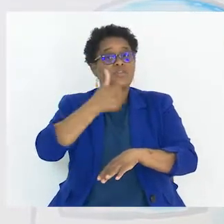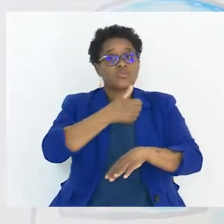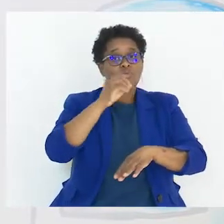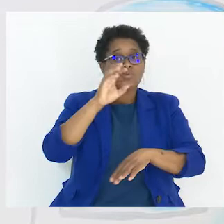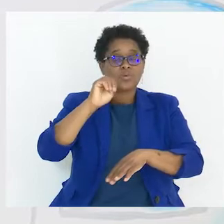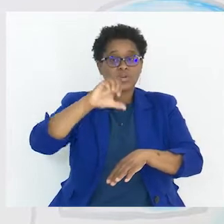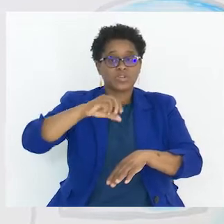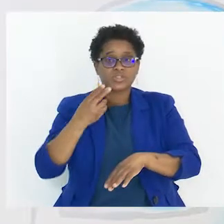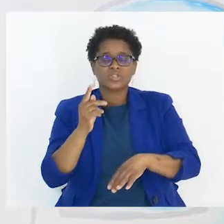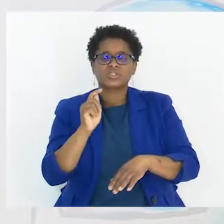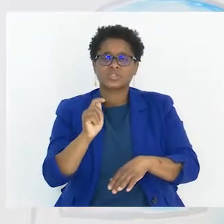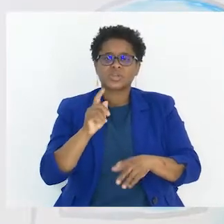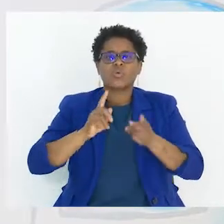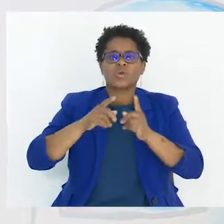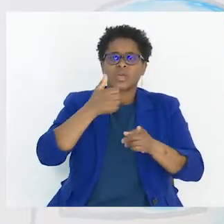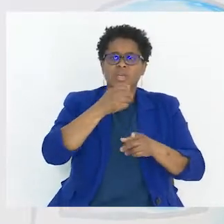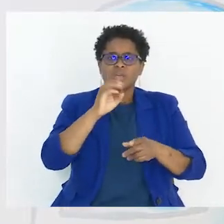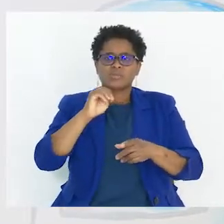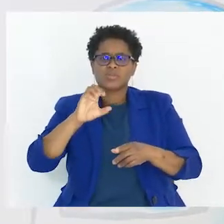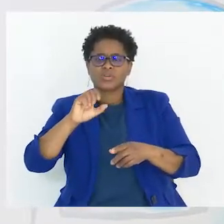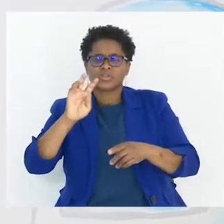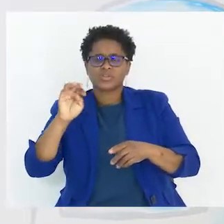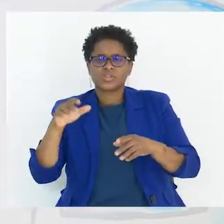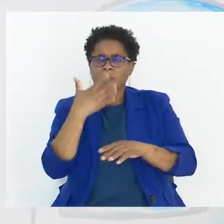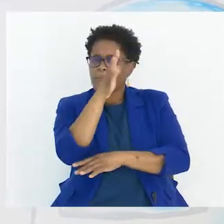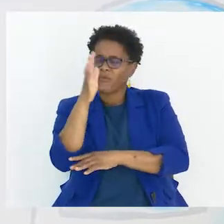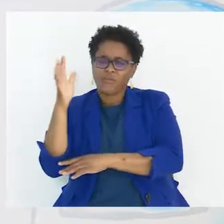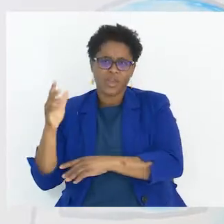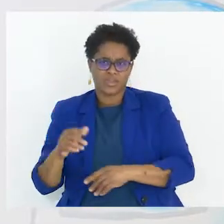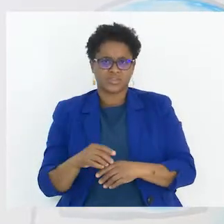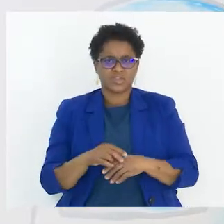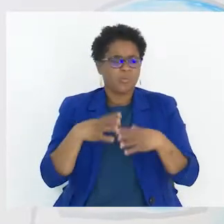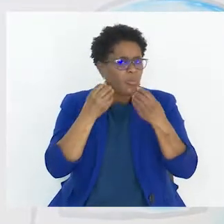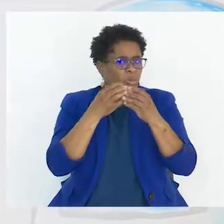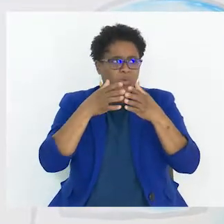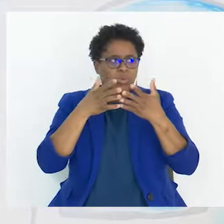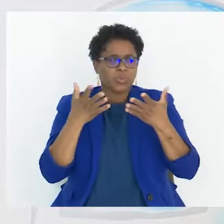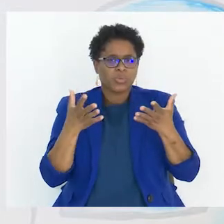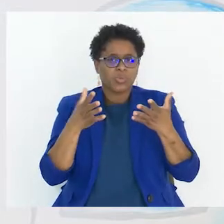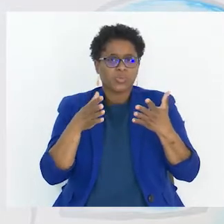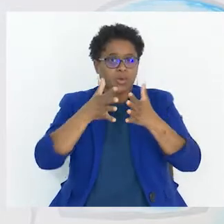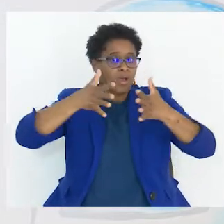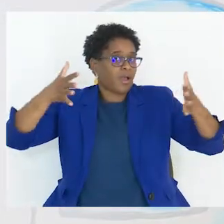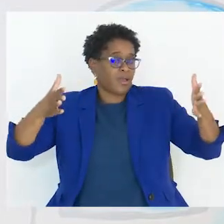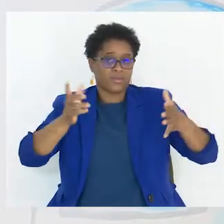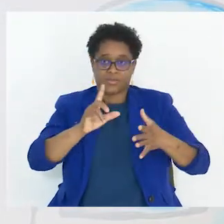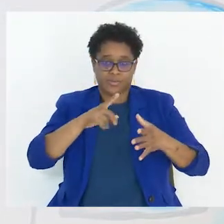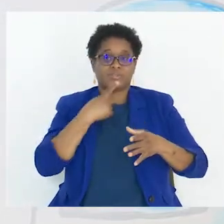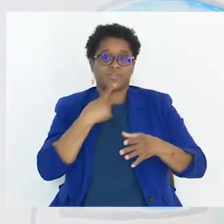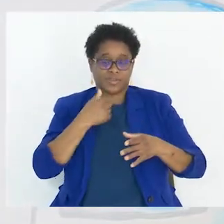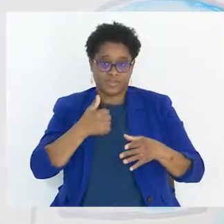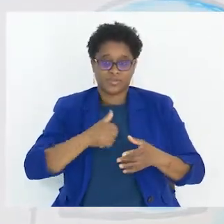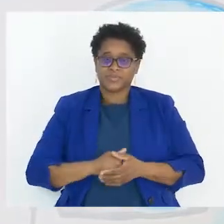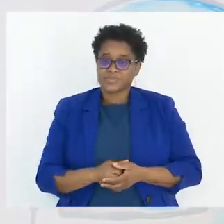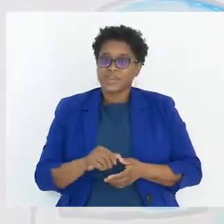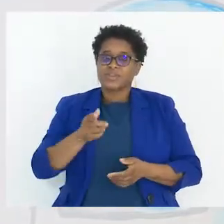significa bosque? Bosque é uma mata, é uma floresta não muito extensa, certo?